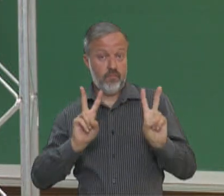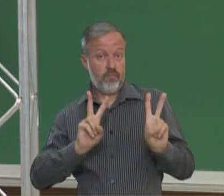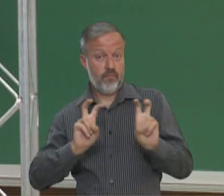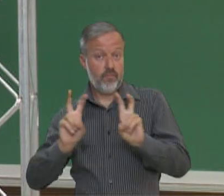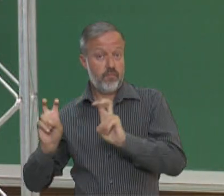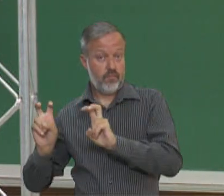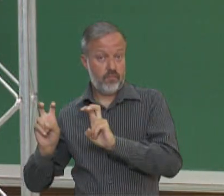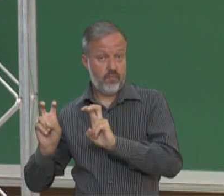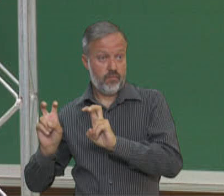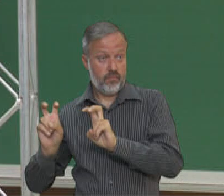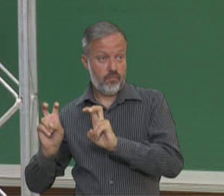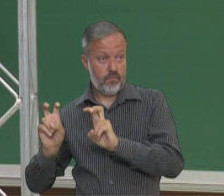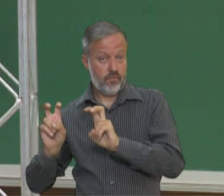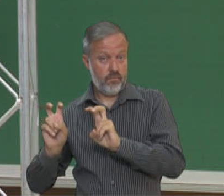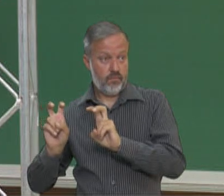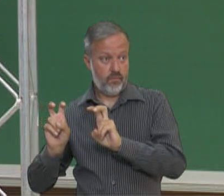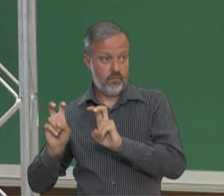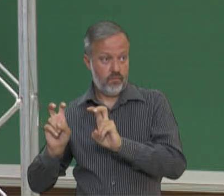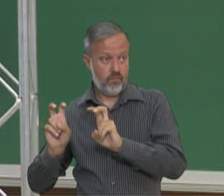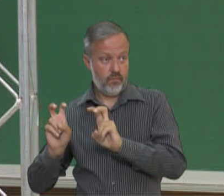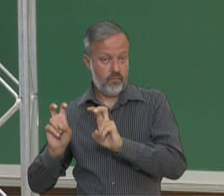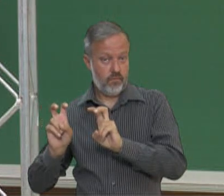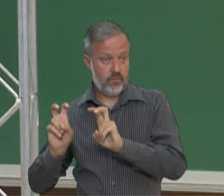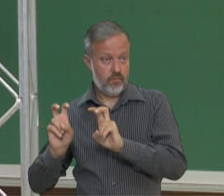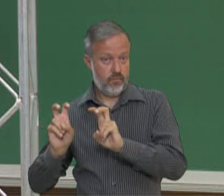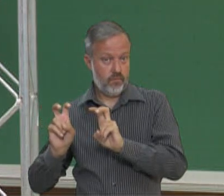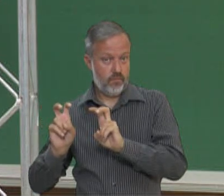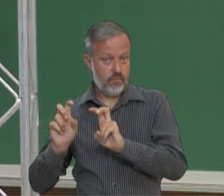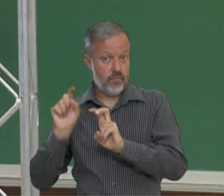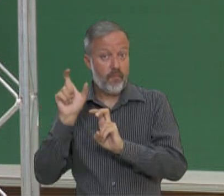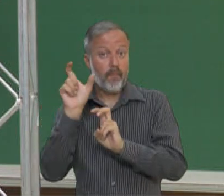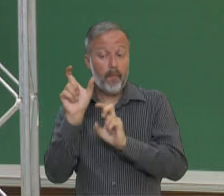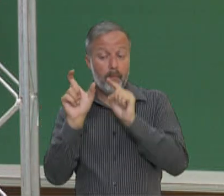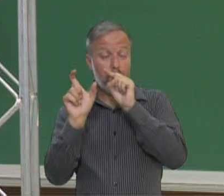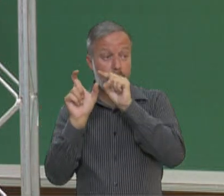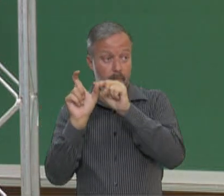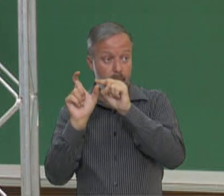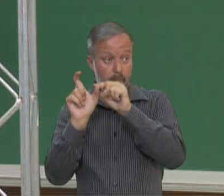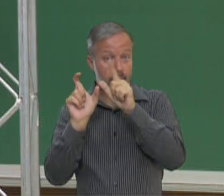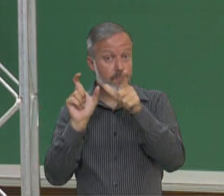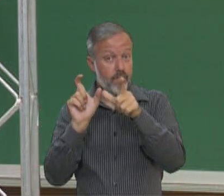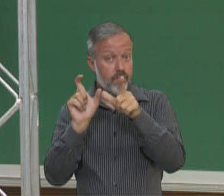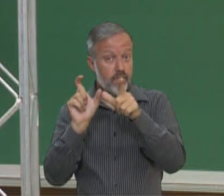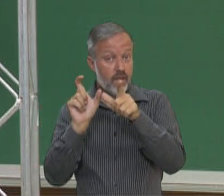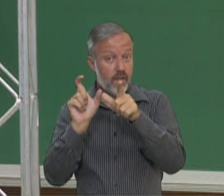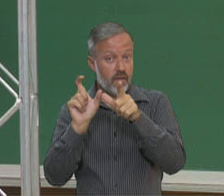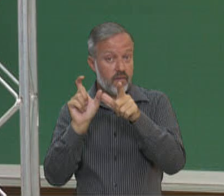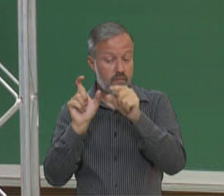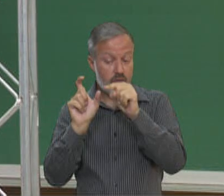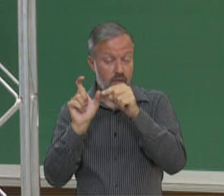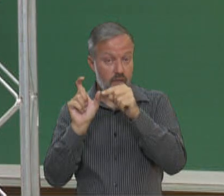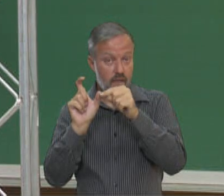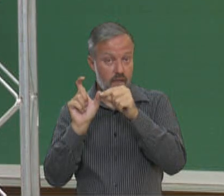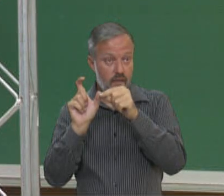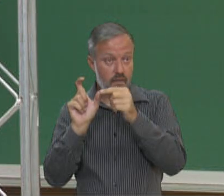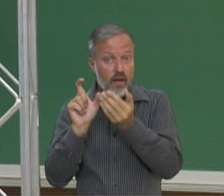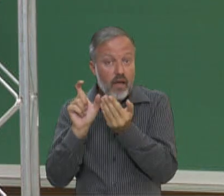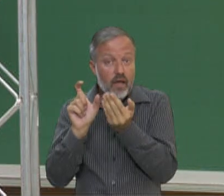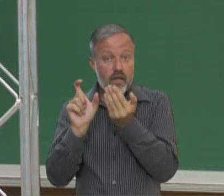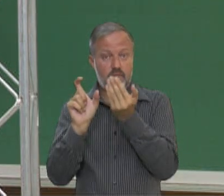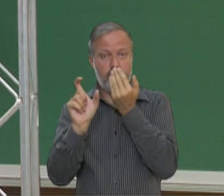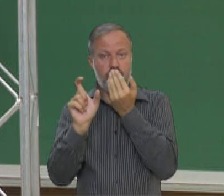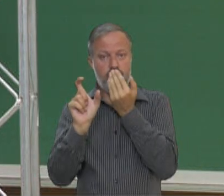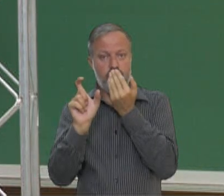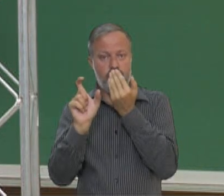título. A epígrafe é algo que vem antes da manchete ou do título, tá?